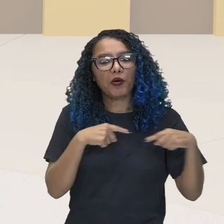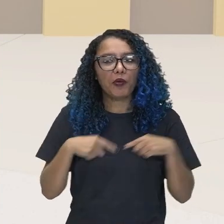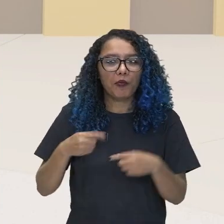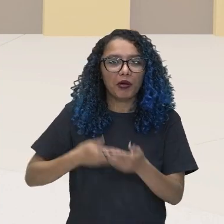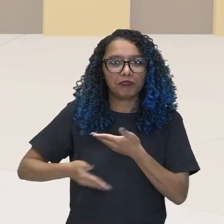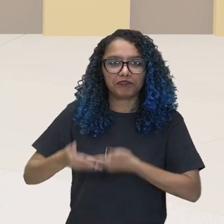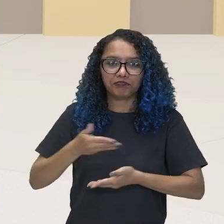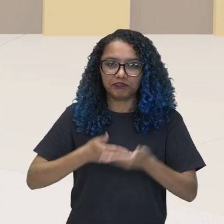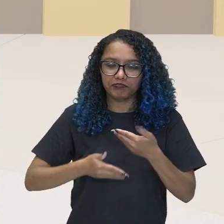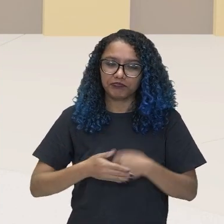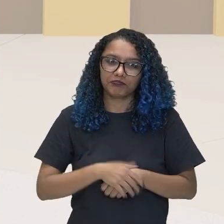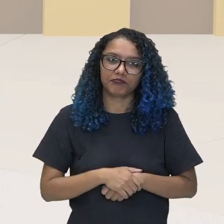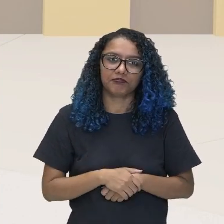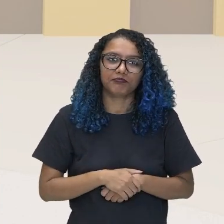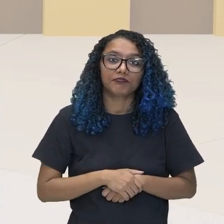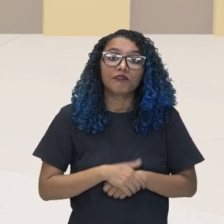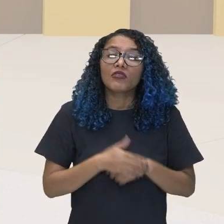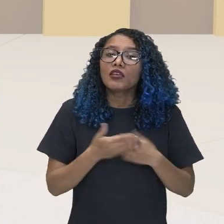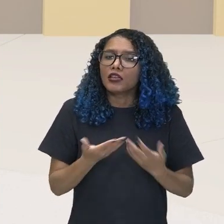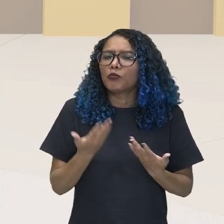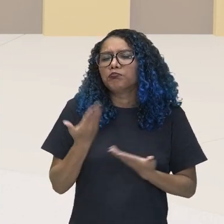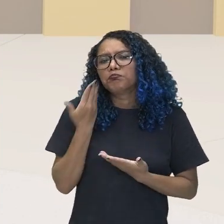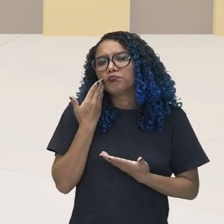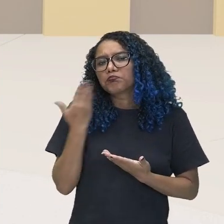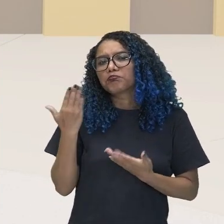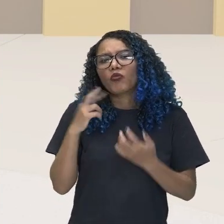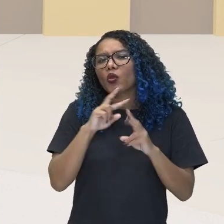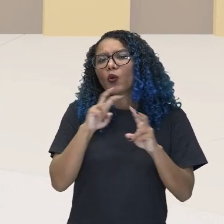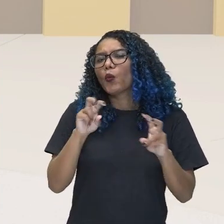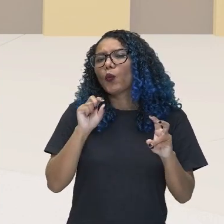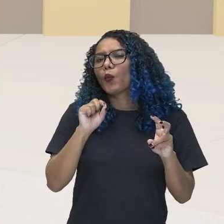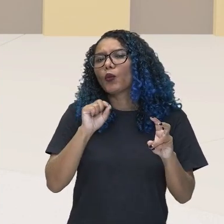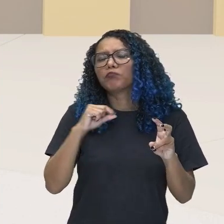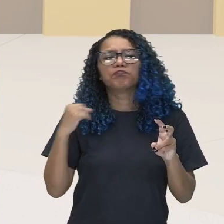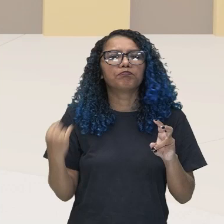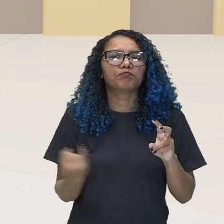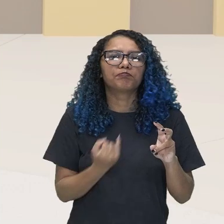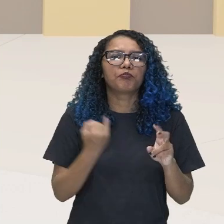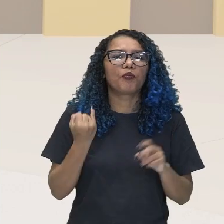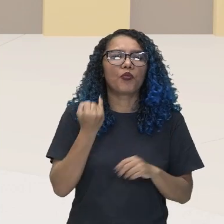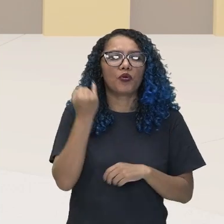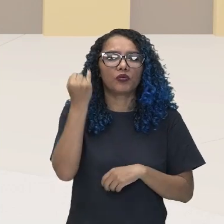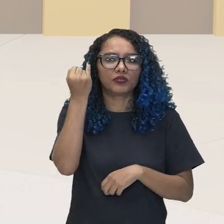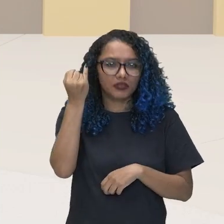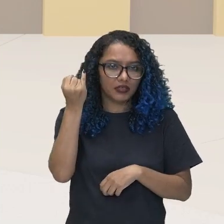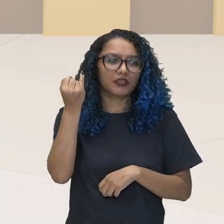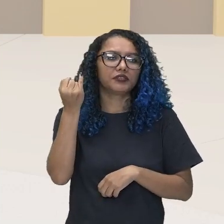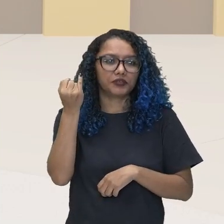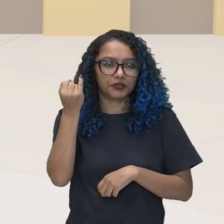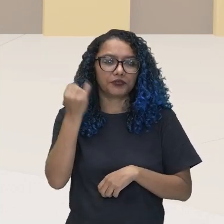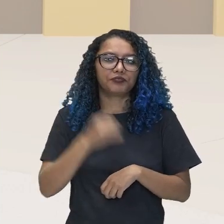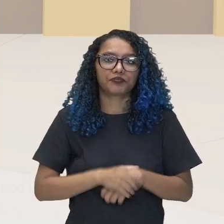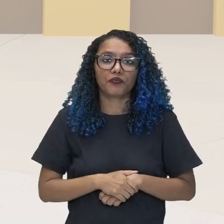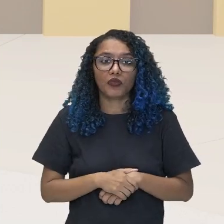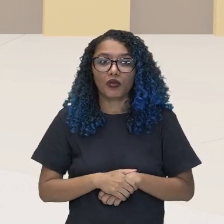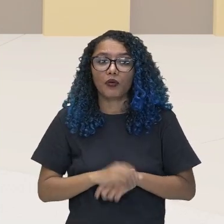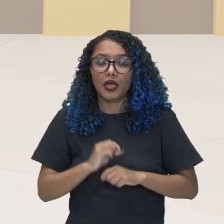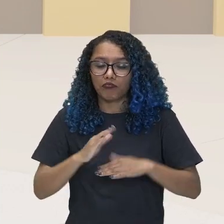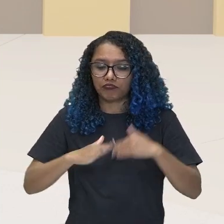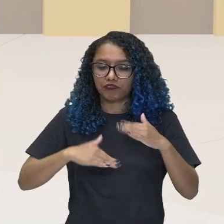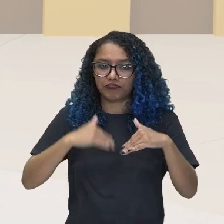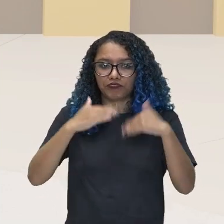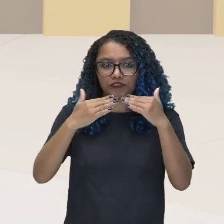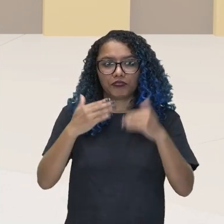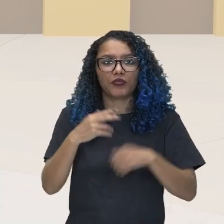compreensão de si mesmo, ela é um processo fundamental para o desenvolvimento pessoal e emocional. Então,